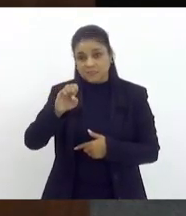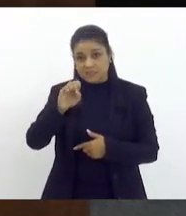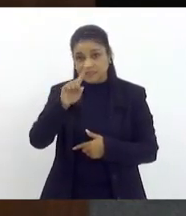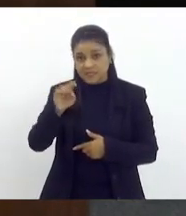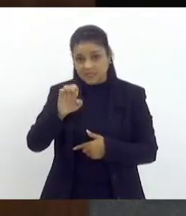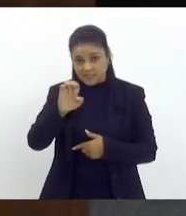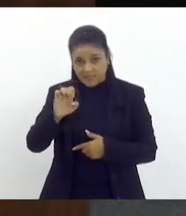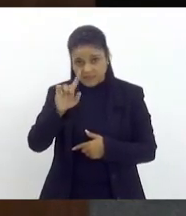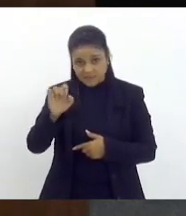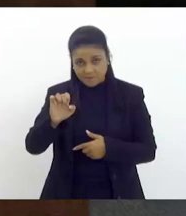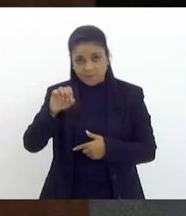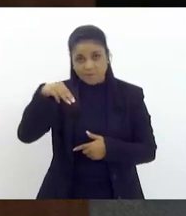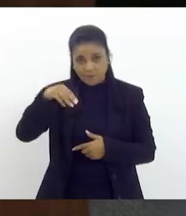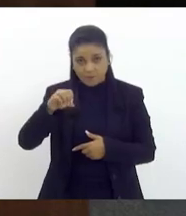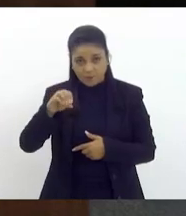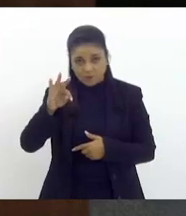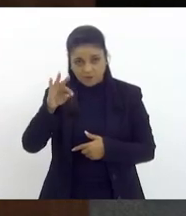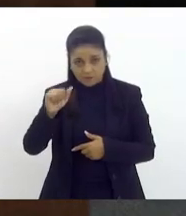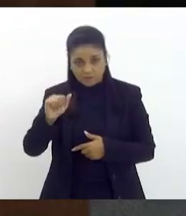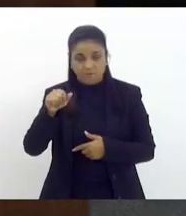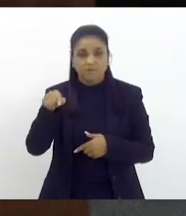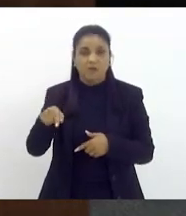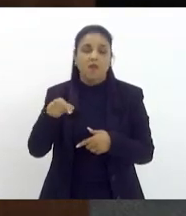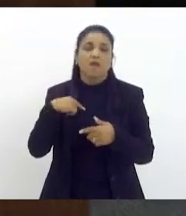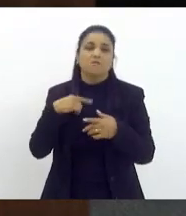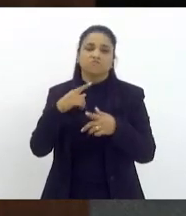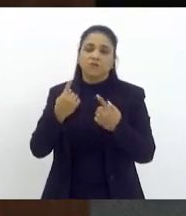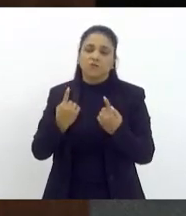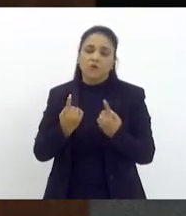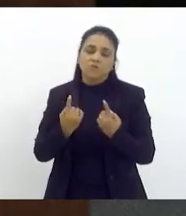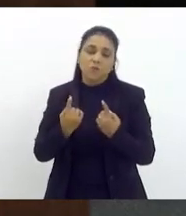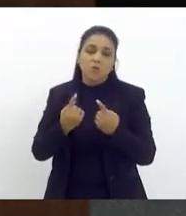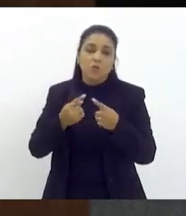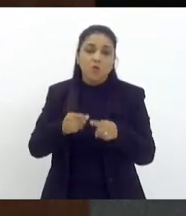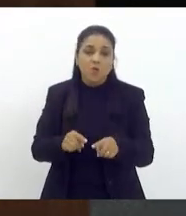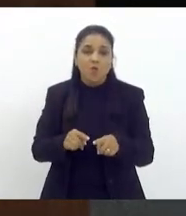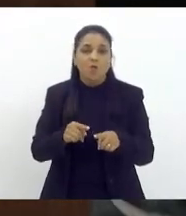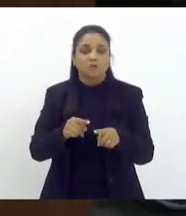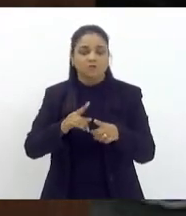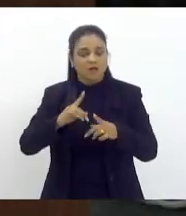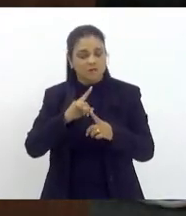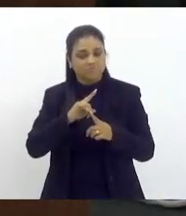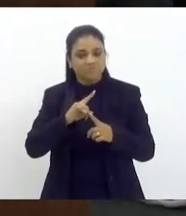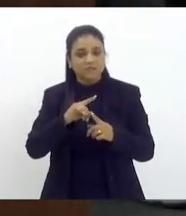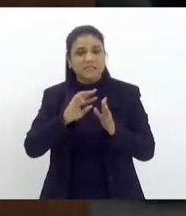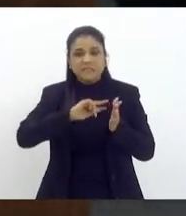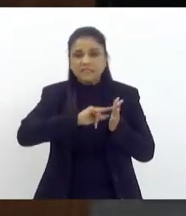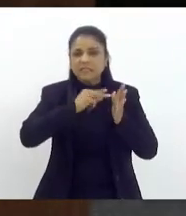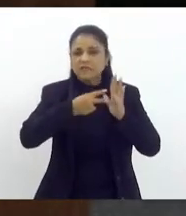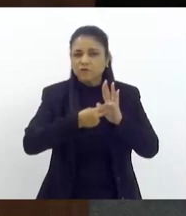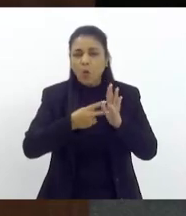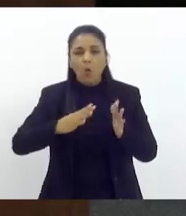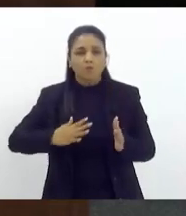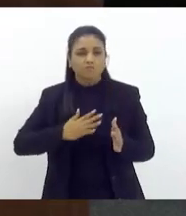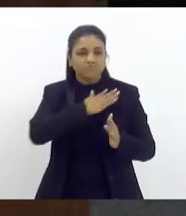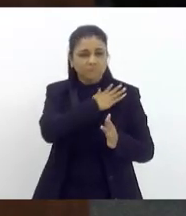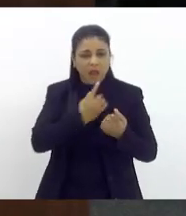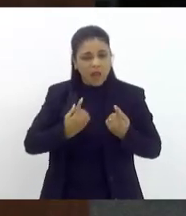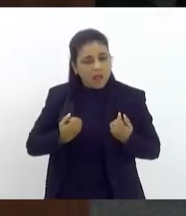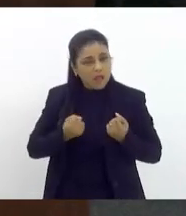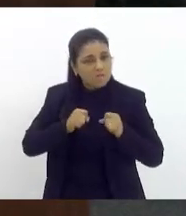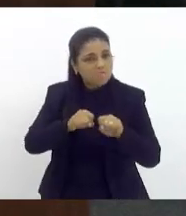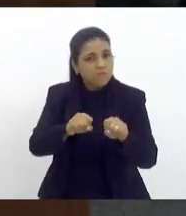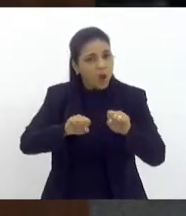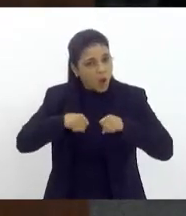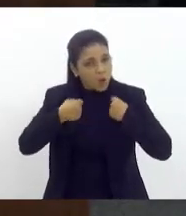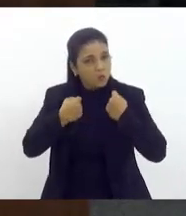bastiões da Resistência cultural contra o arbítrio autoritarismo que significou a ditadura militar uma mulher que